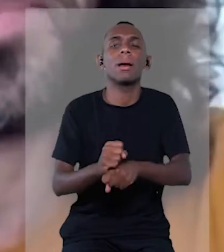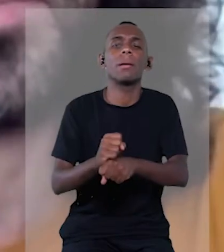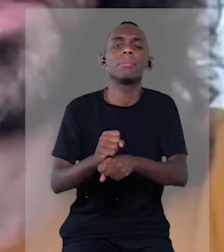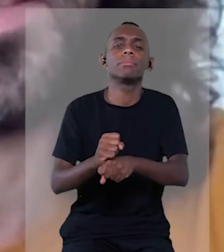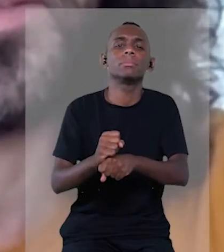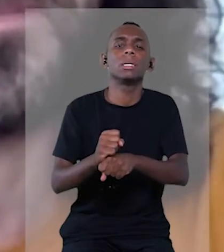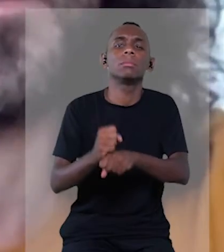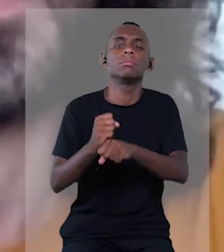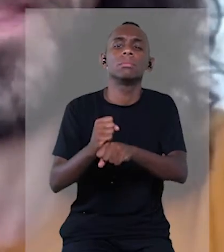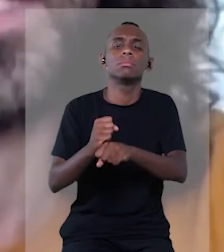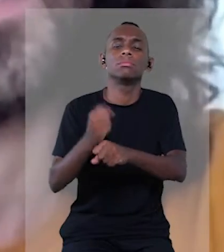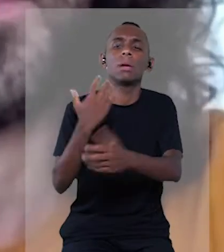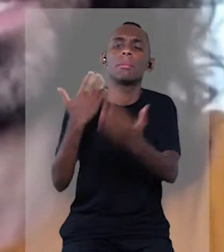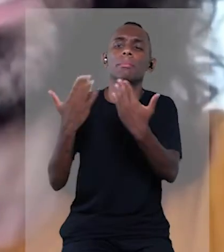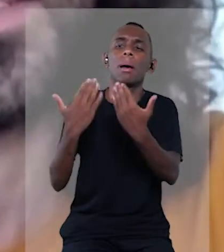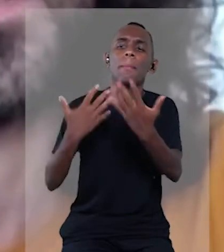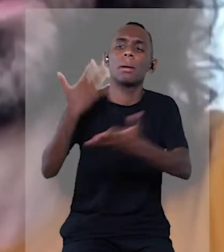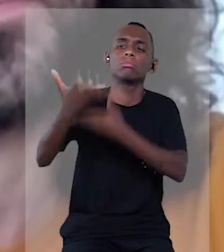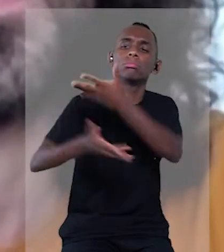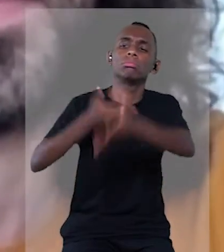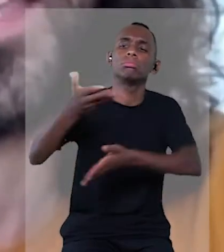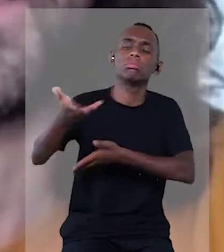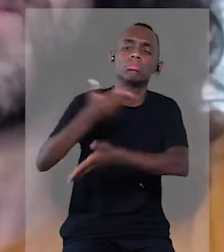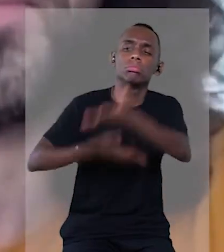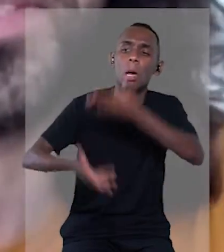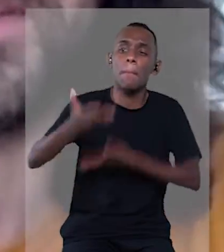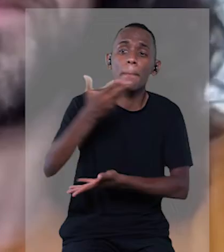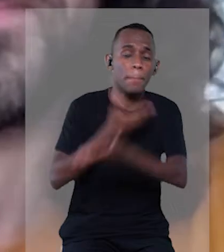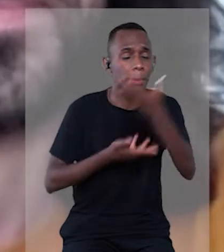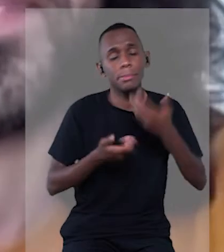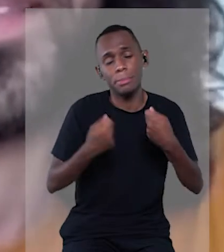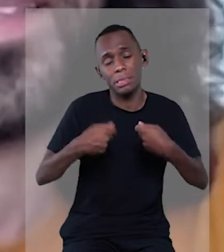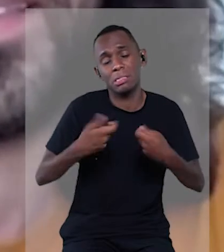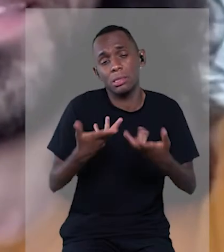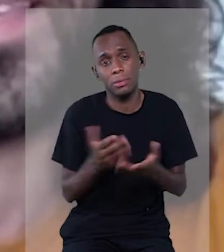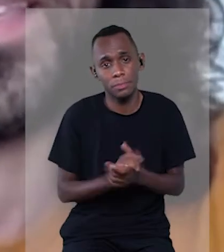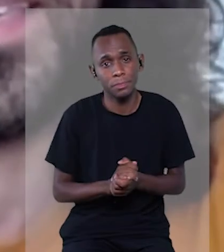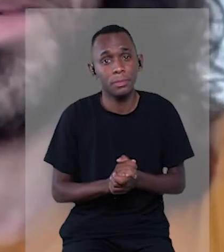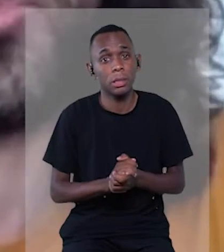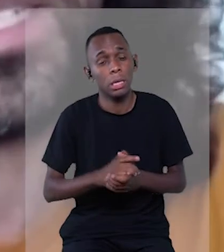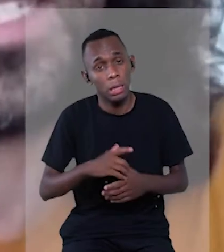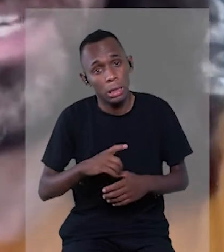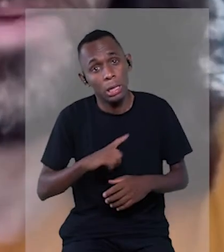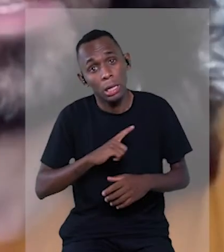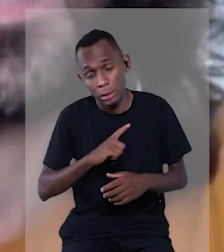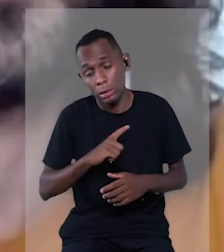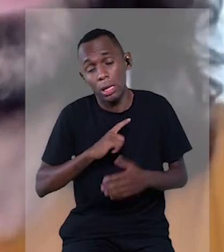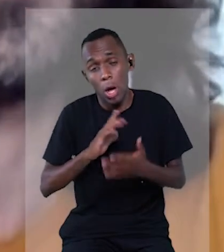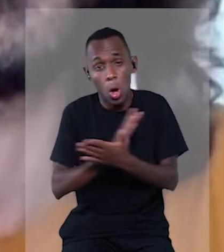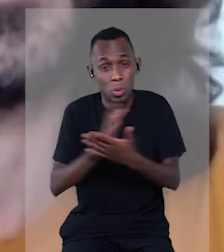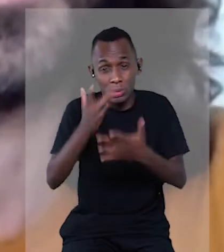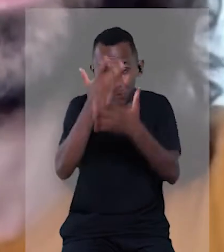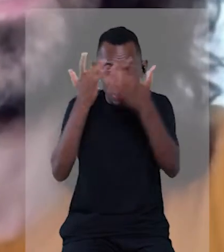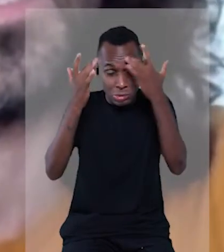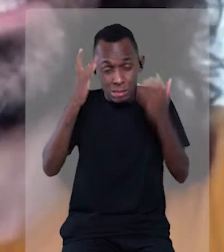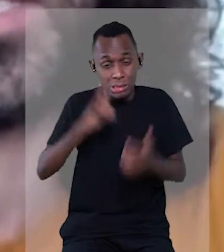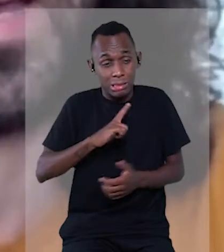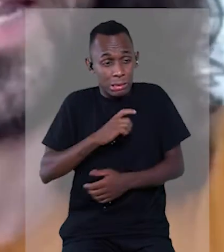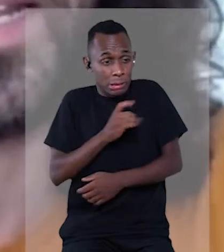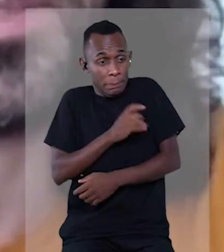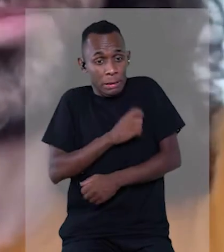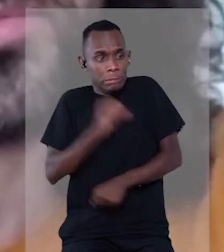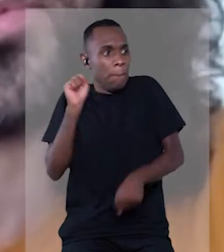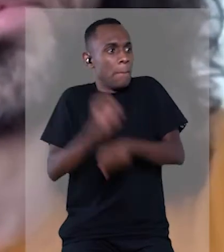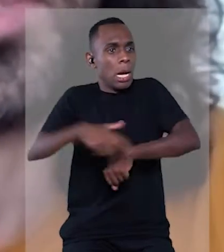escutar, parar para ouvir. É a escuta, Exatamente. né? É a escuta. E muita gente acaba tendo medo, né, assim,